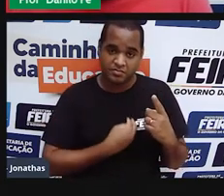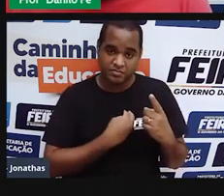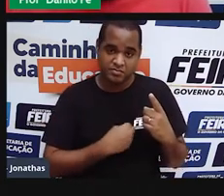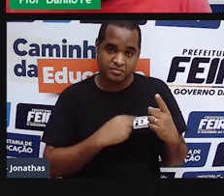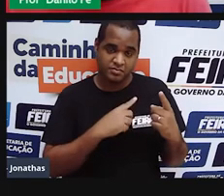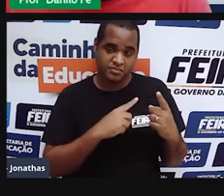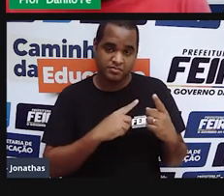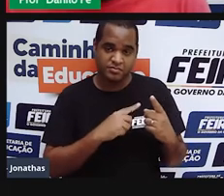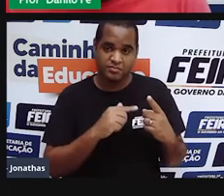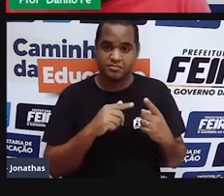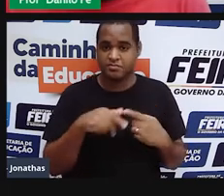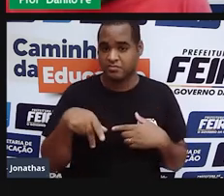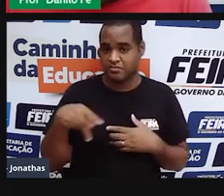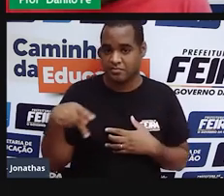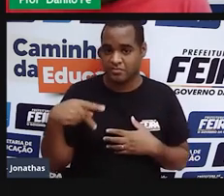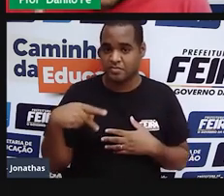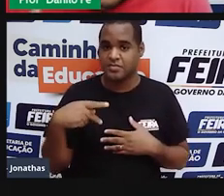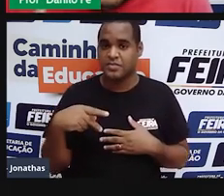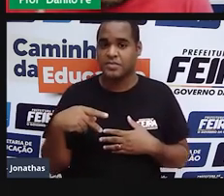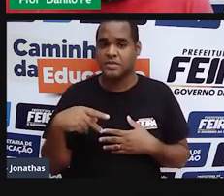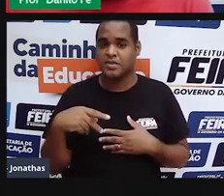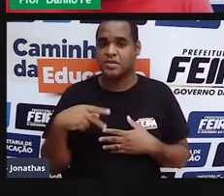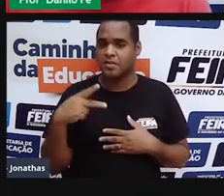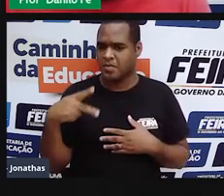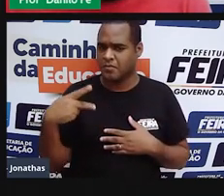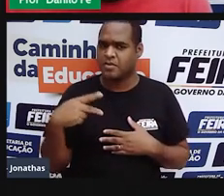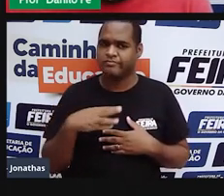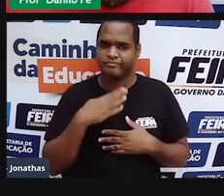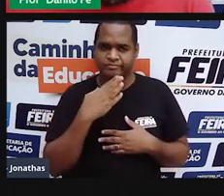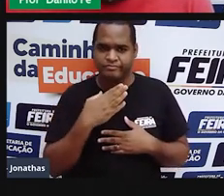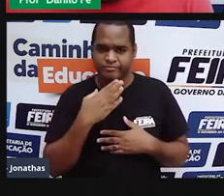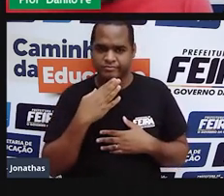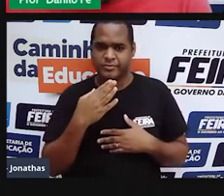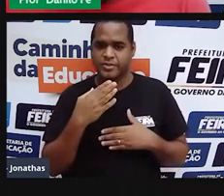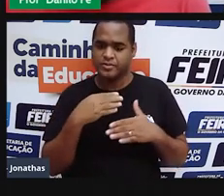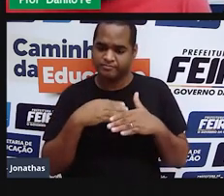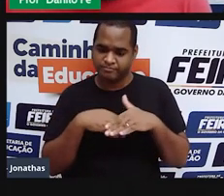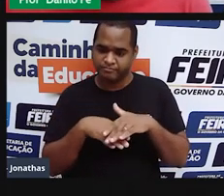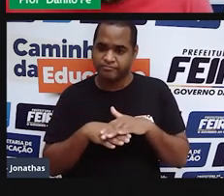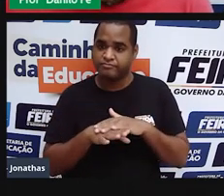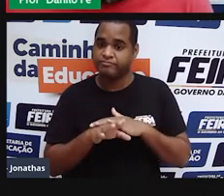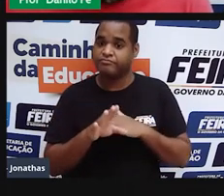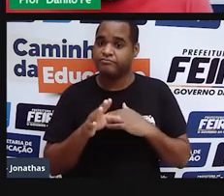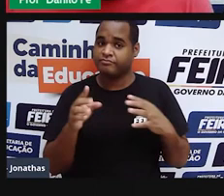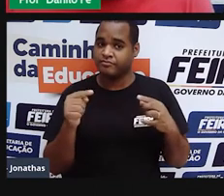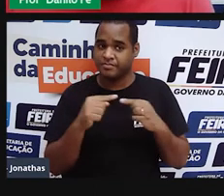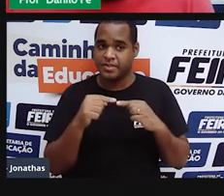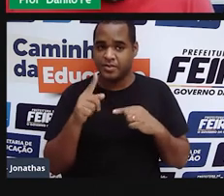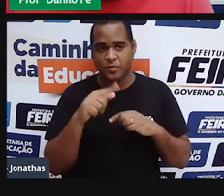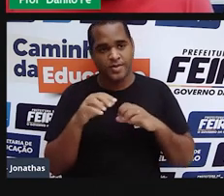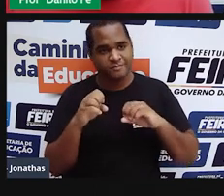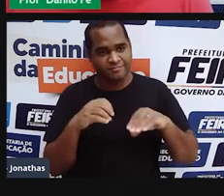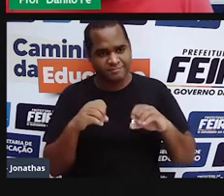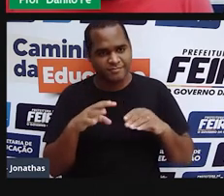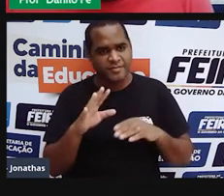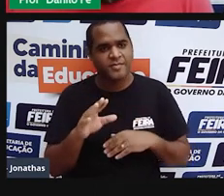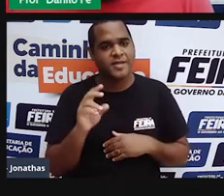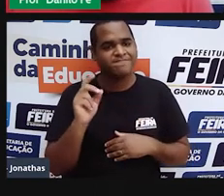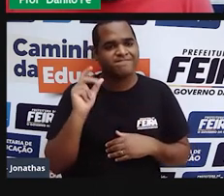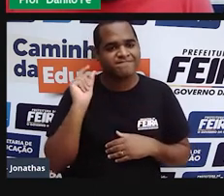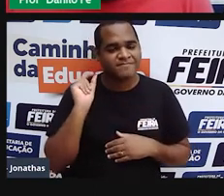hoje E aí vai PT nessa aula